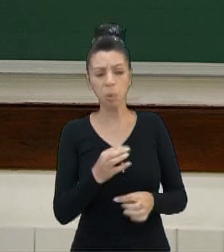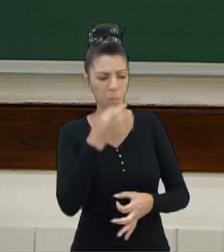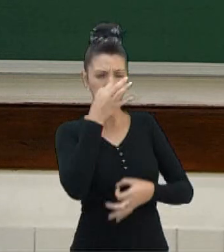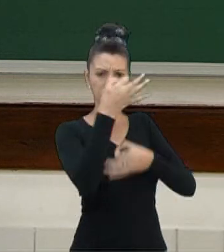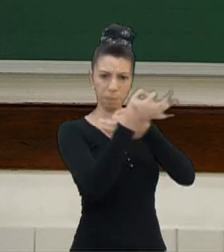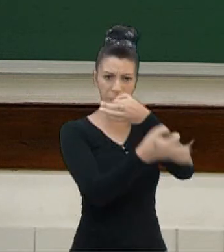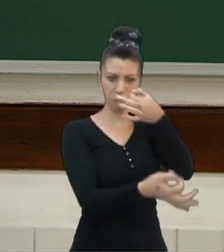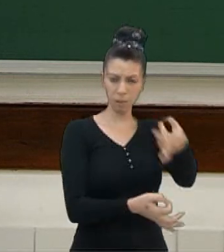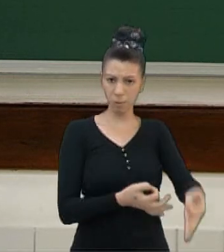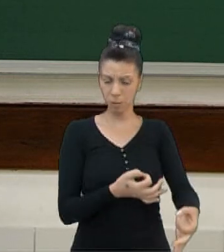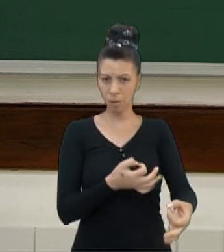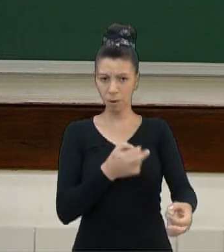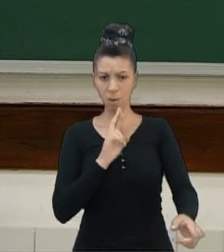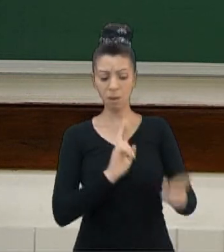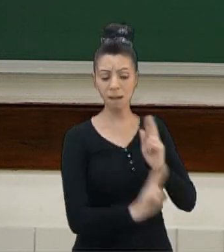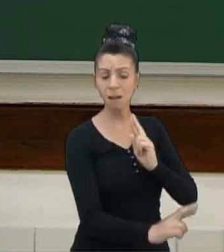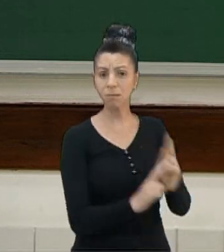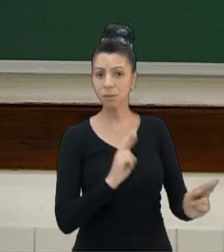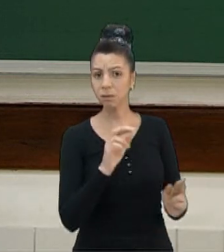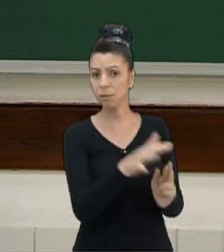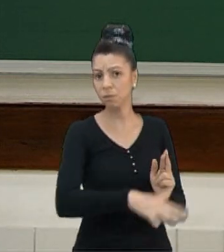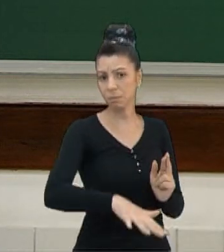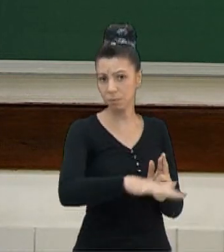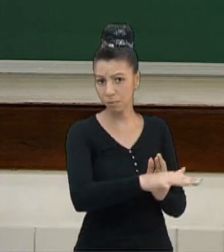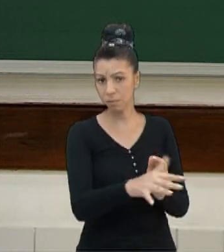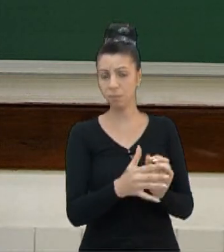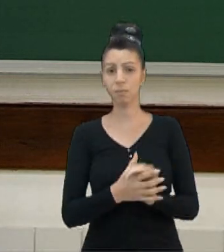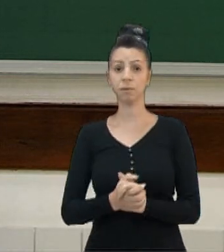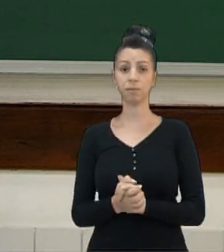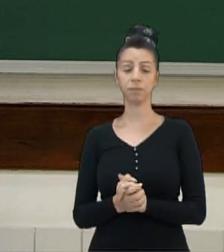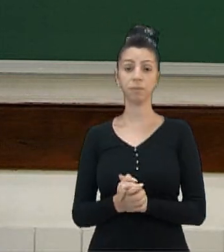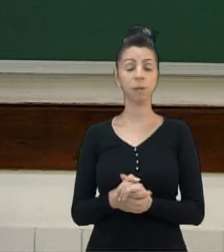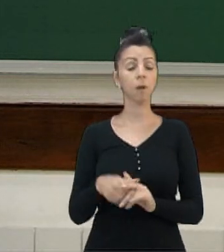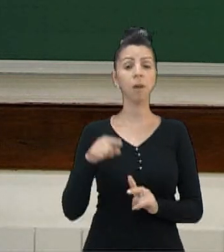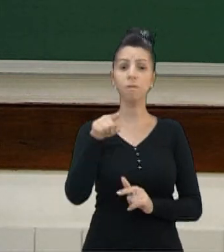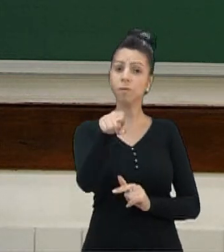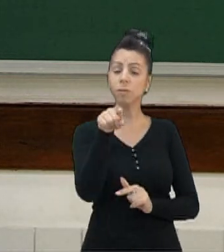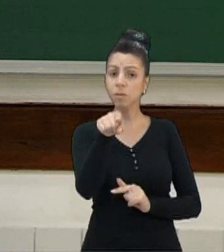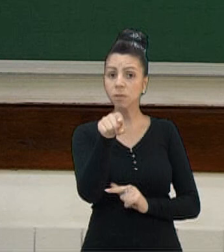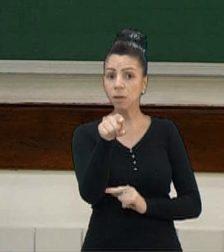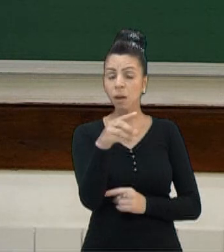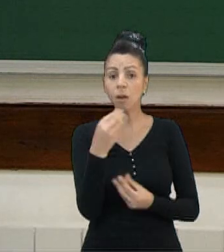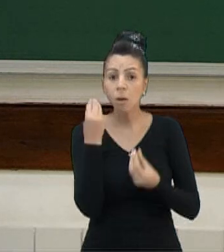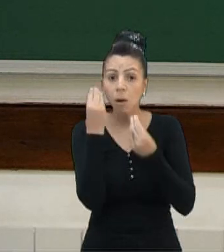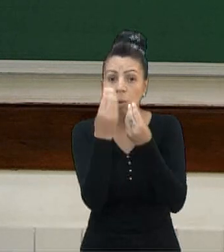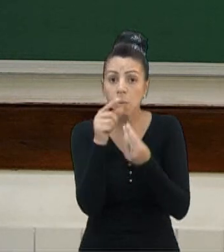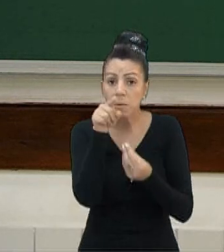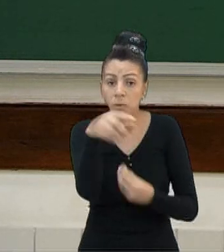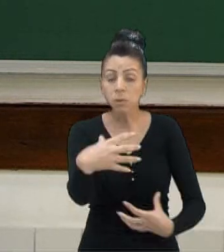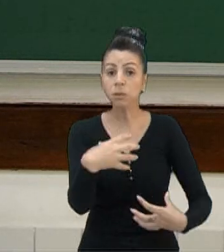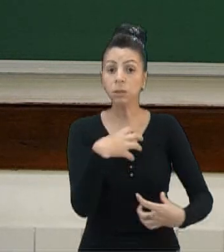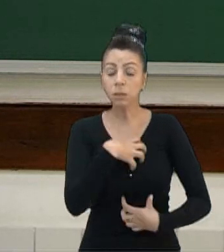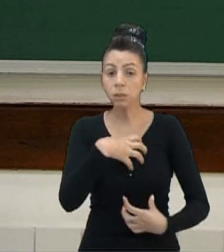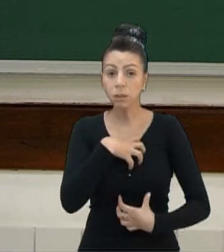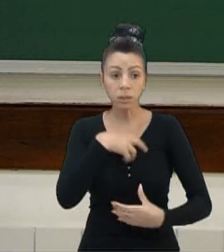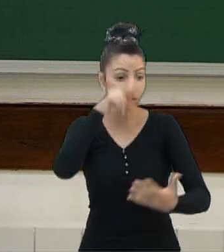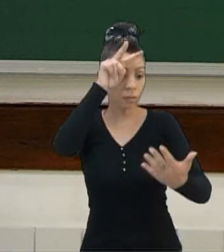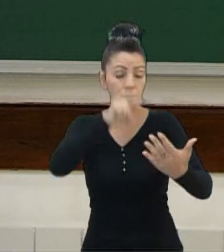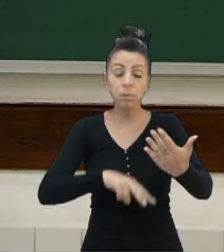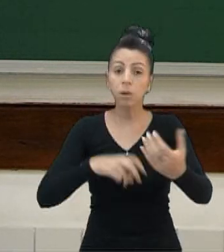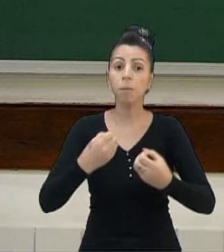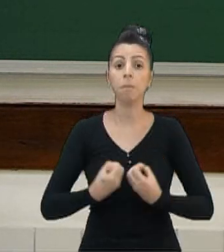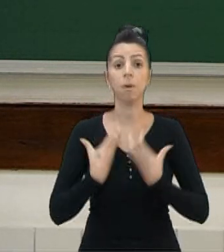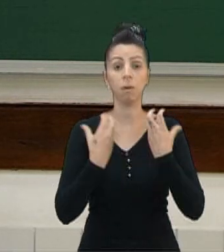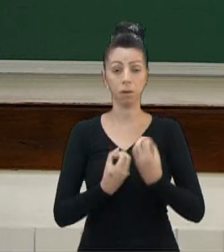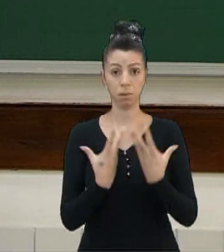julgamento em relação a essa cena, tá? E você, como se sente ao ler o poema? Então vamos relacionar também nós, lendo o